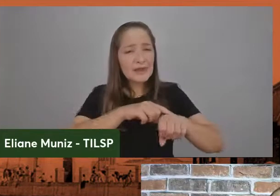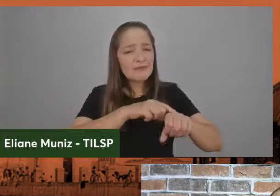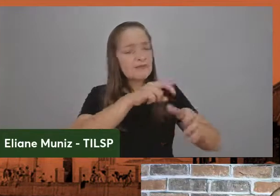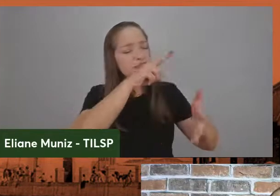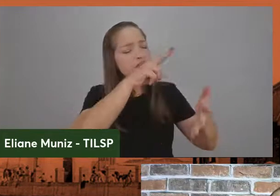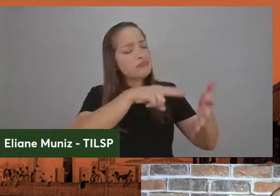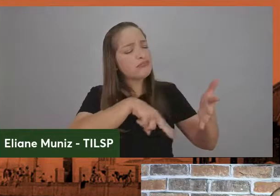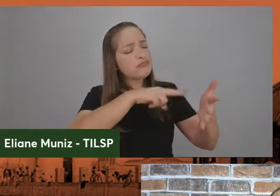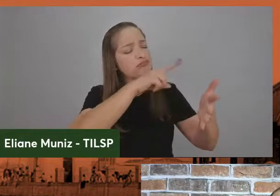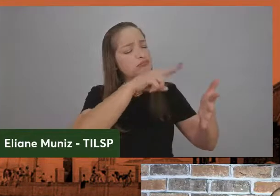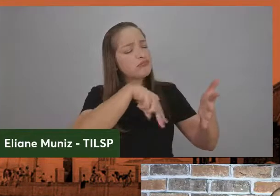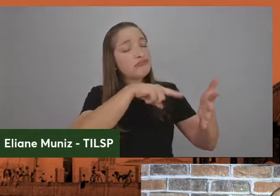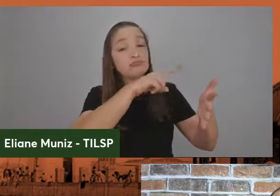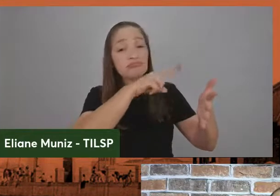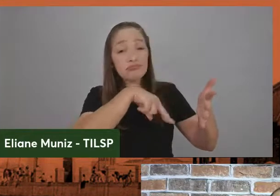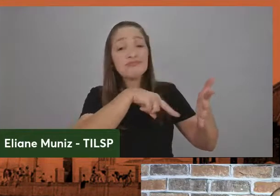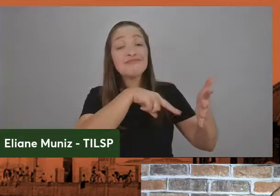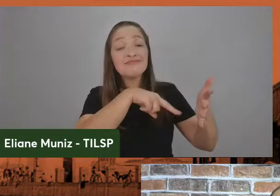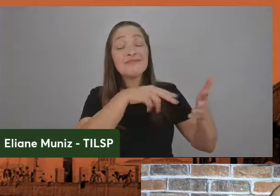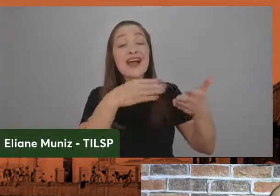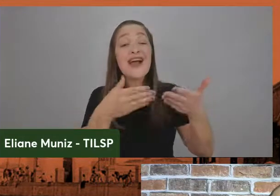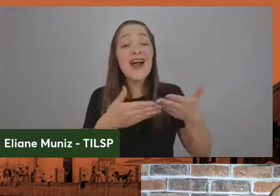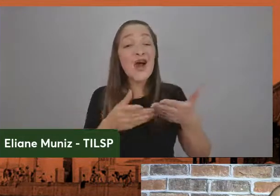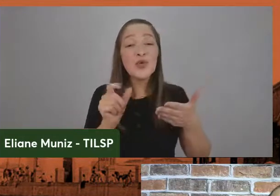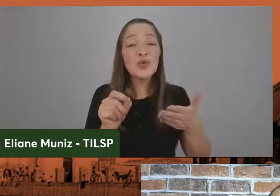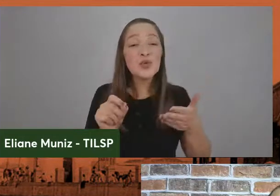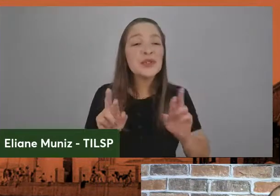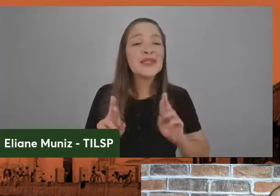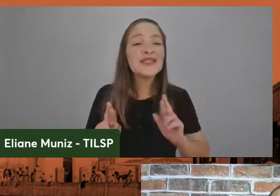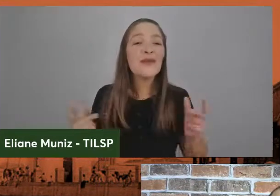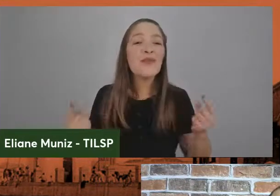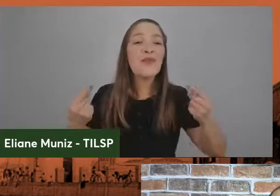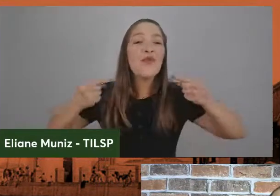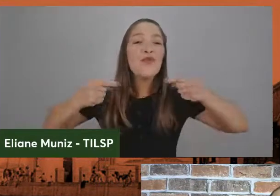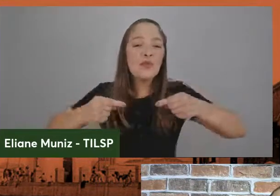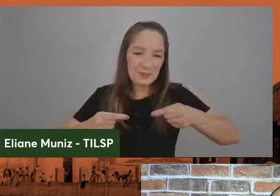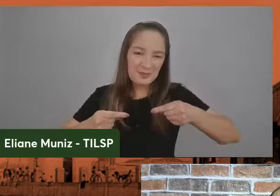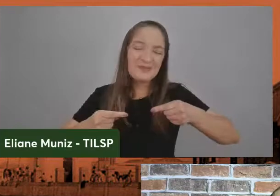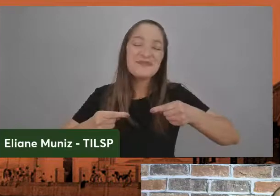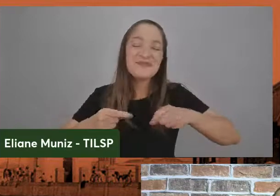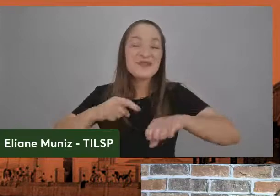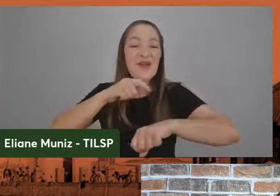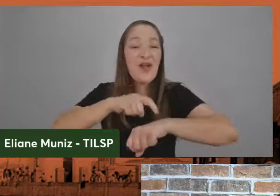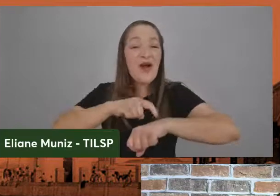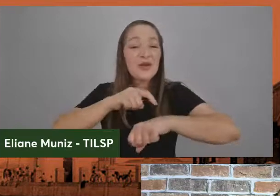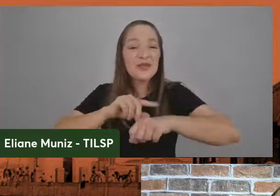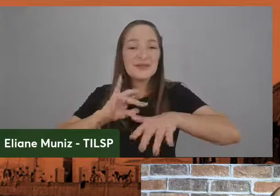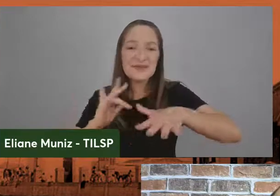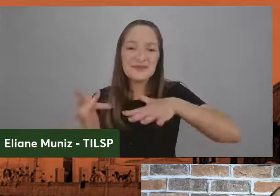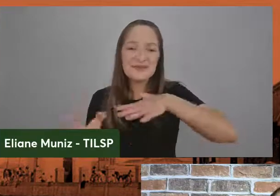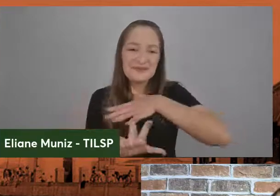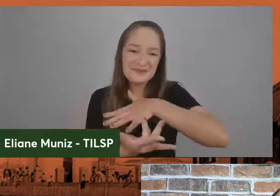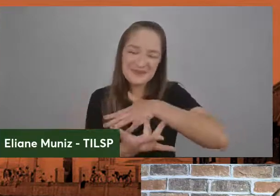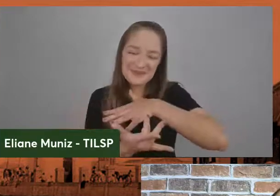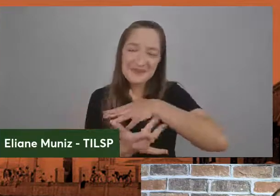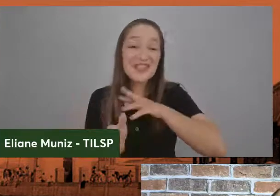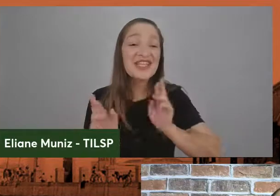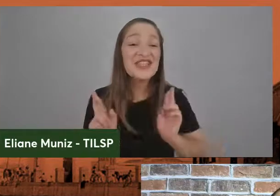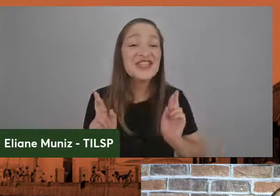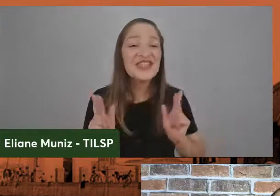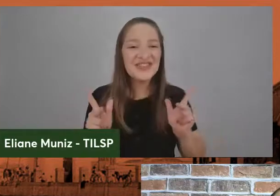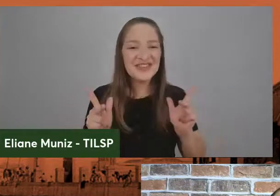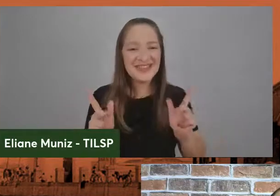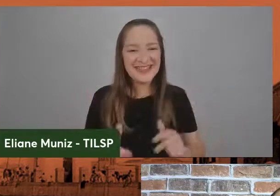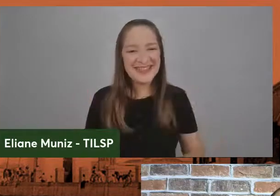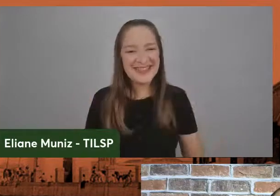texto, são tempos totalmente opostos ao tempo das redes sociais, né?